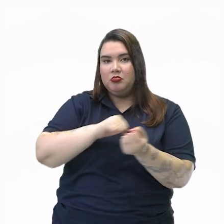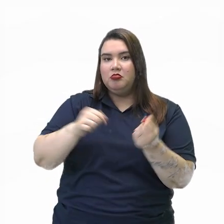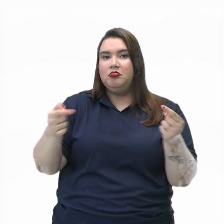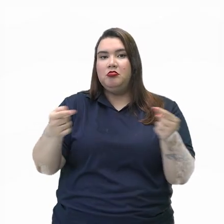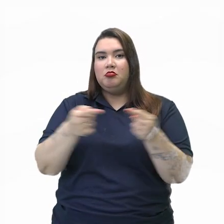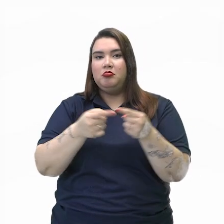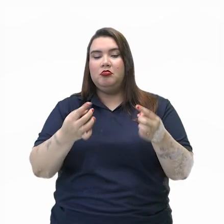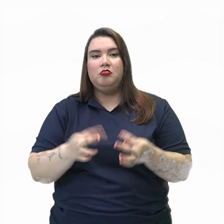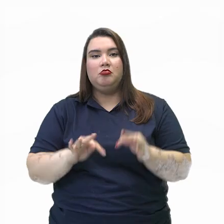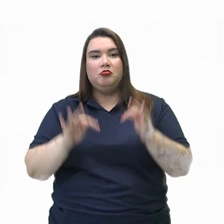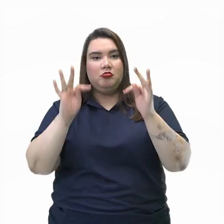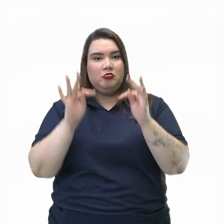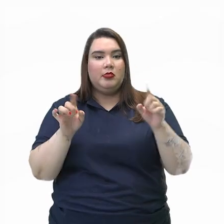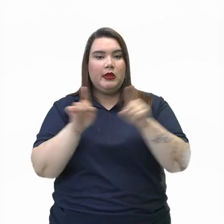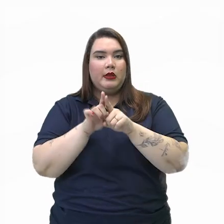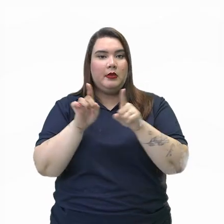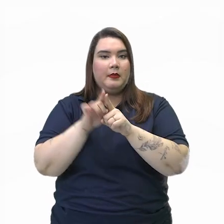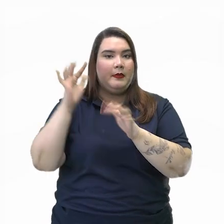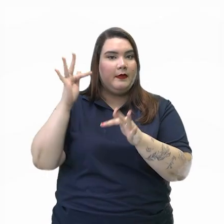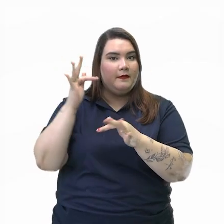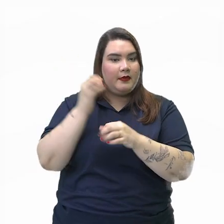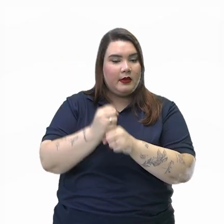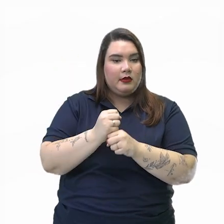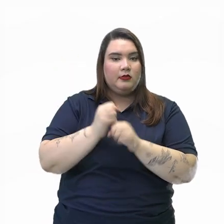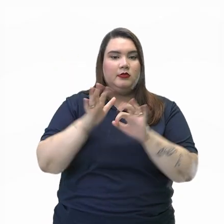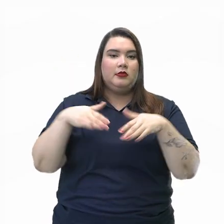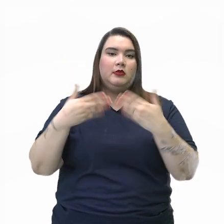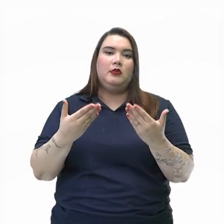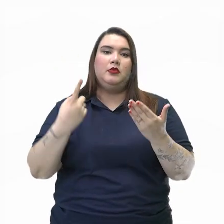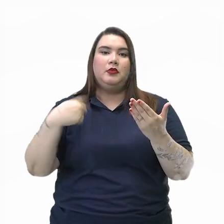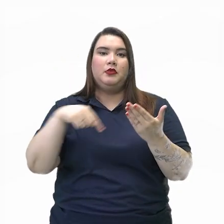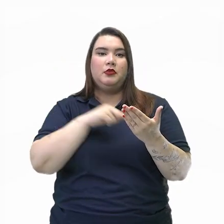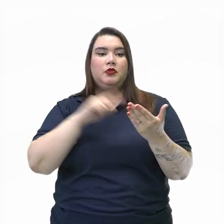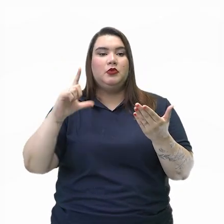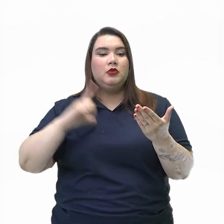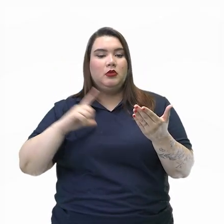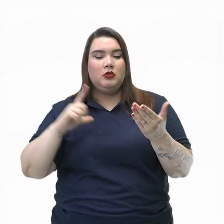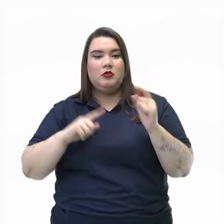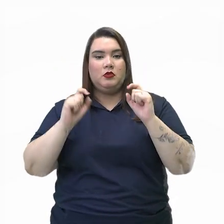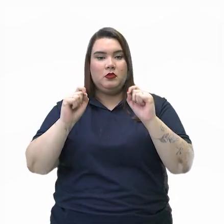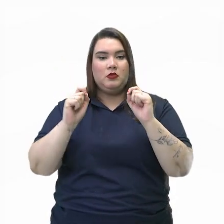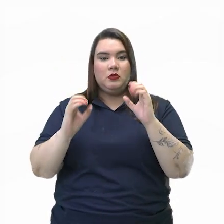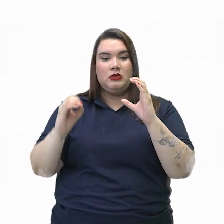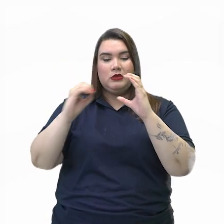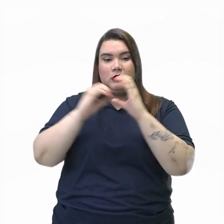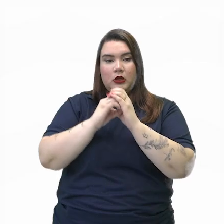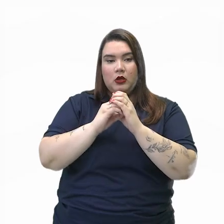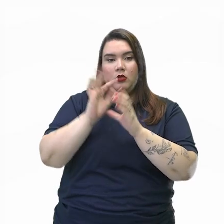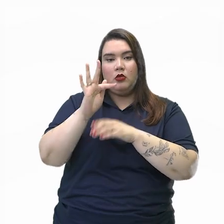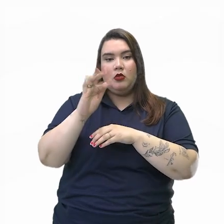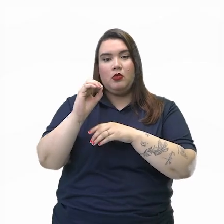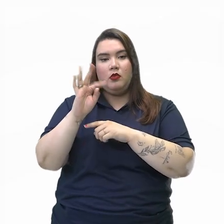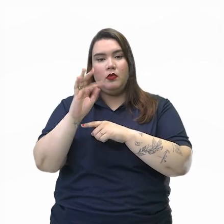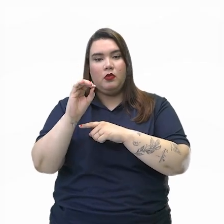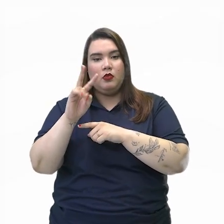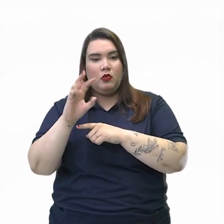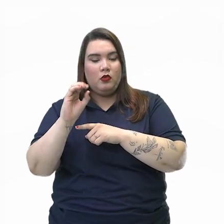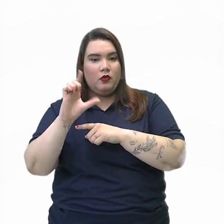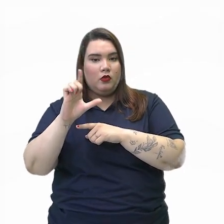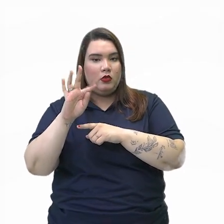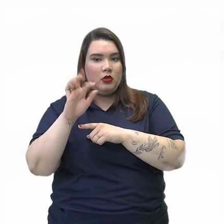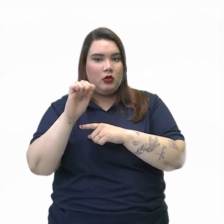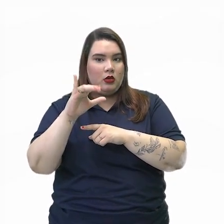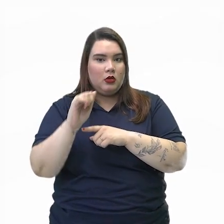a tecnologia e com a física. Logo, nós temos aqui as células fotovoltaicas. Vejam